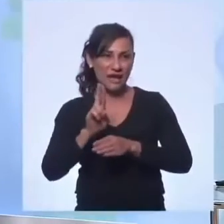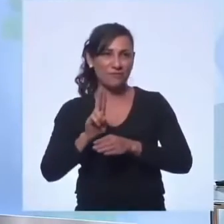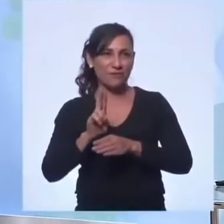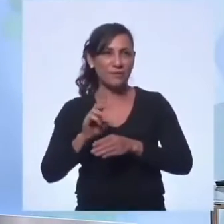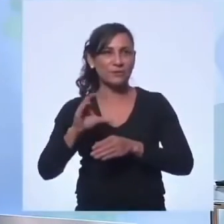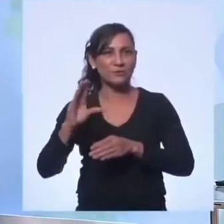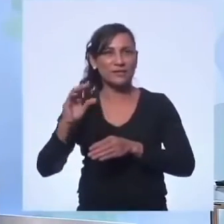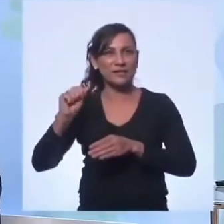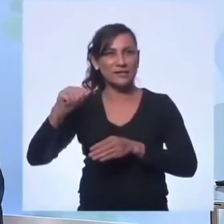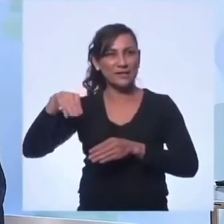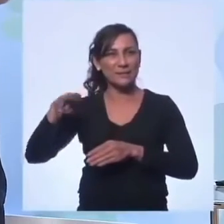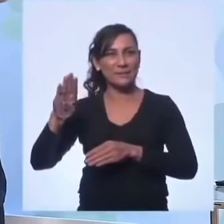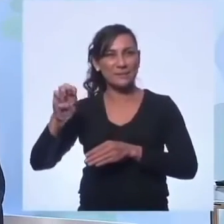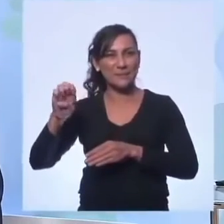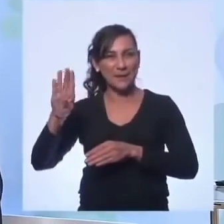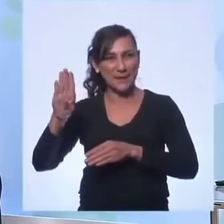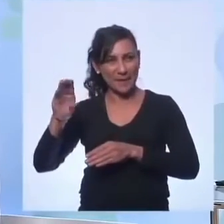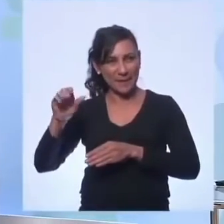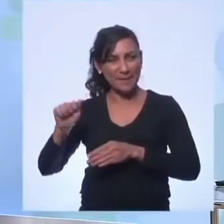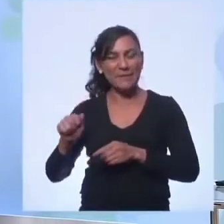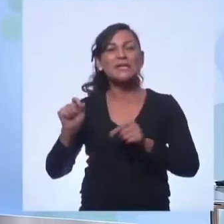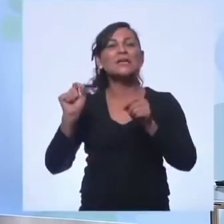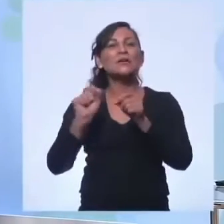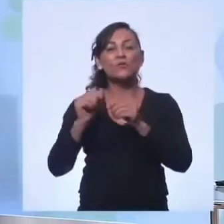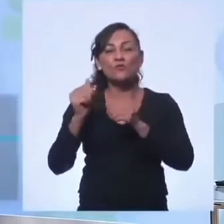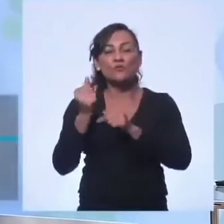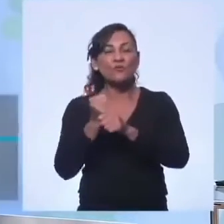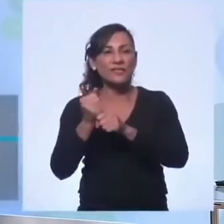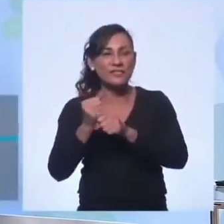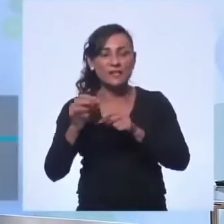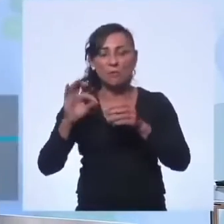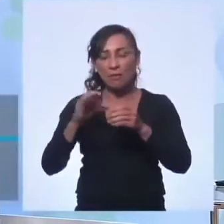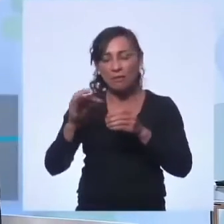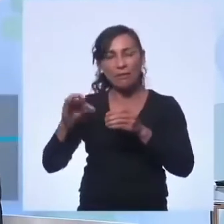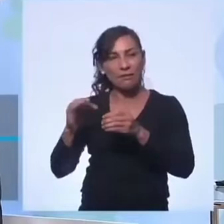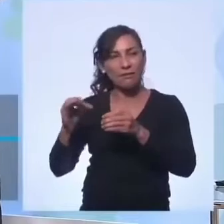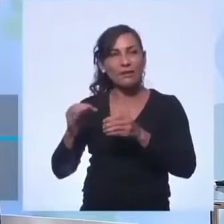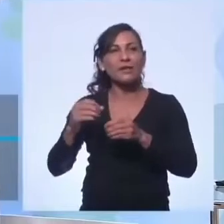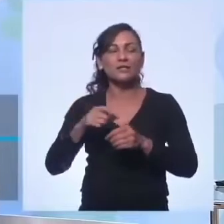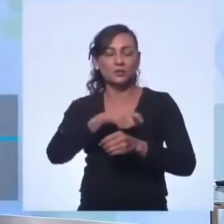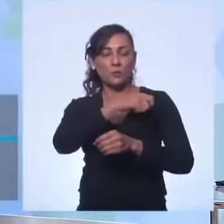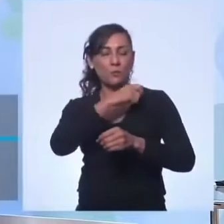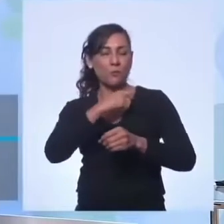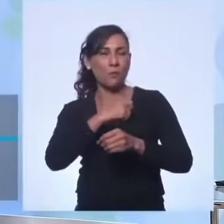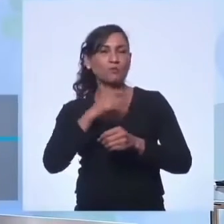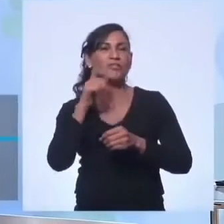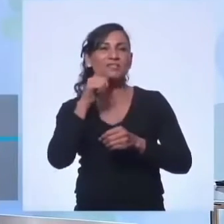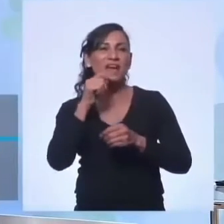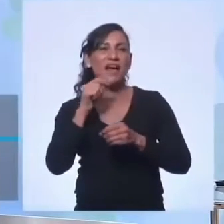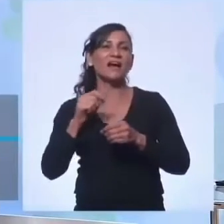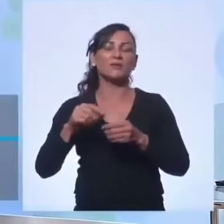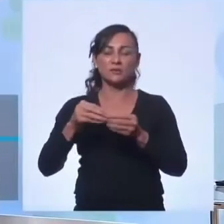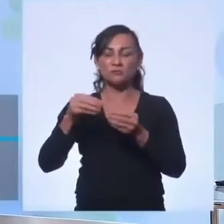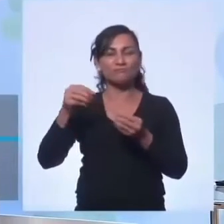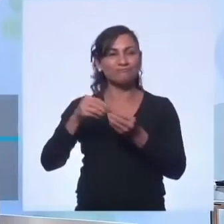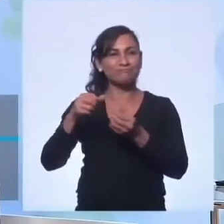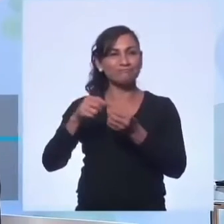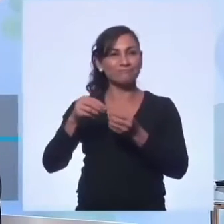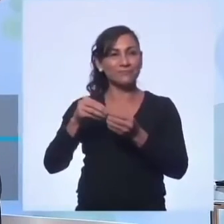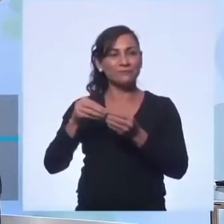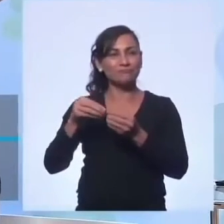Cambebas, né, fazendo principalmente essas bolsas de vinda aí do látex, né, que